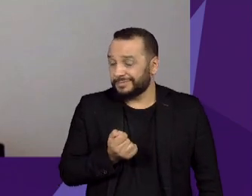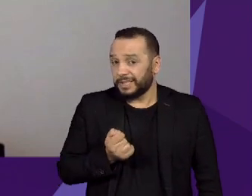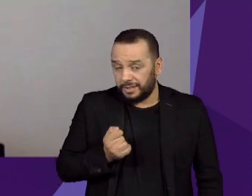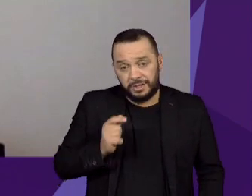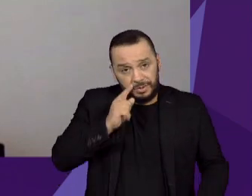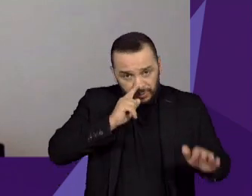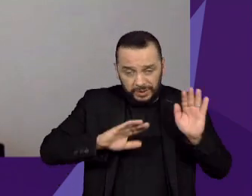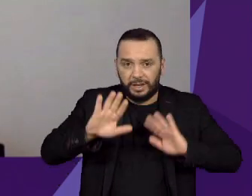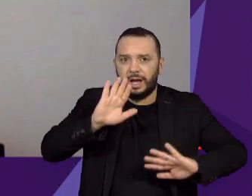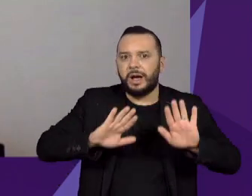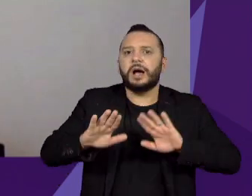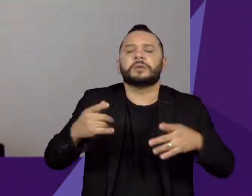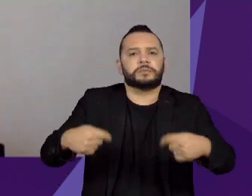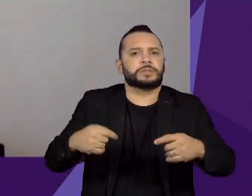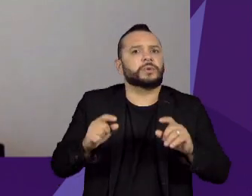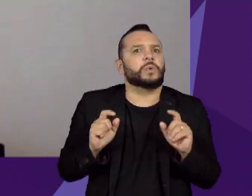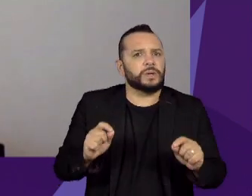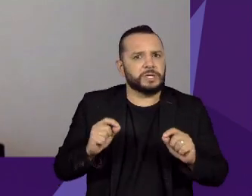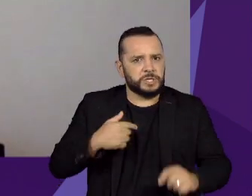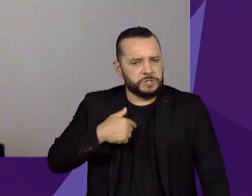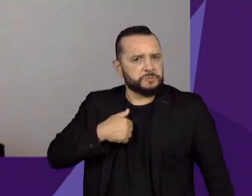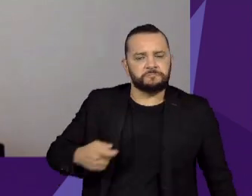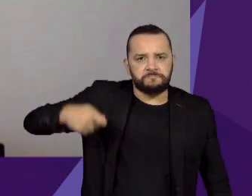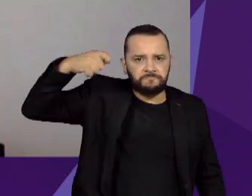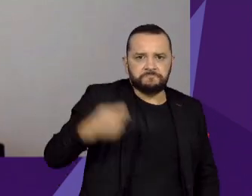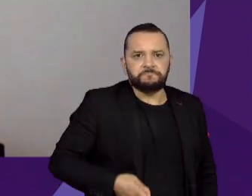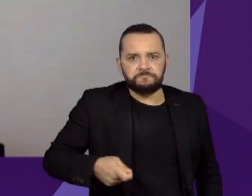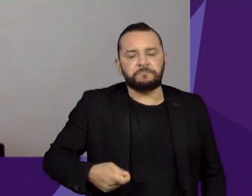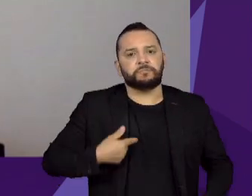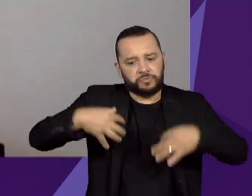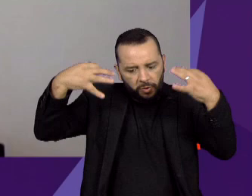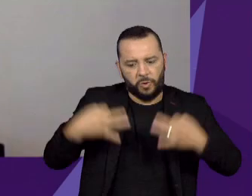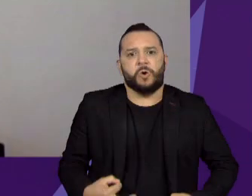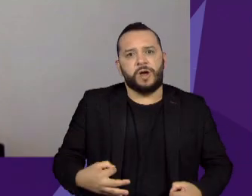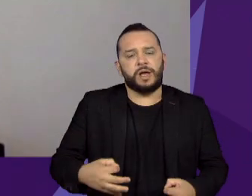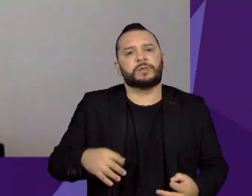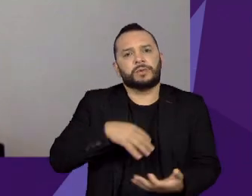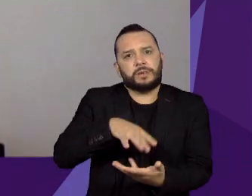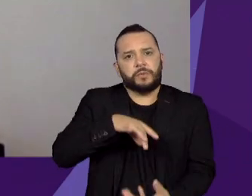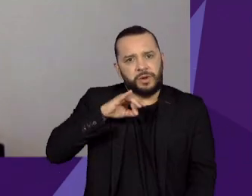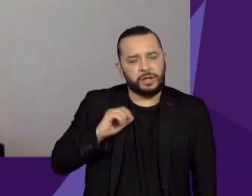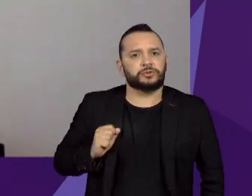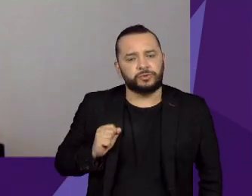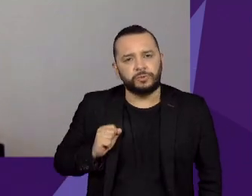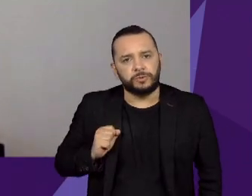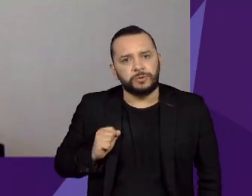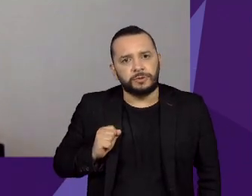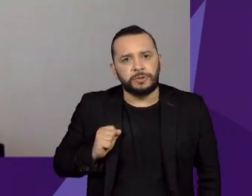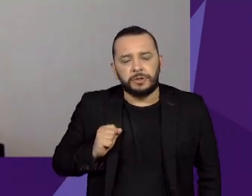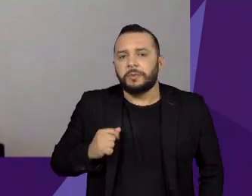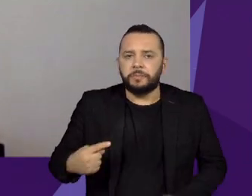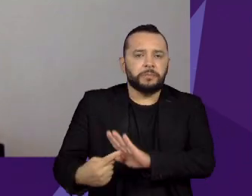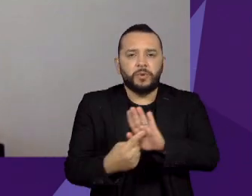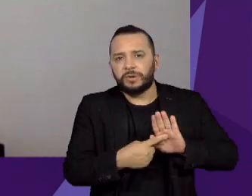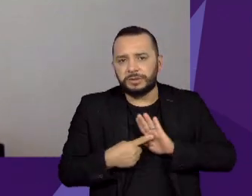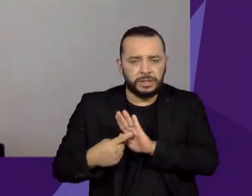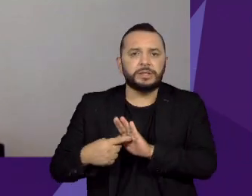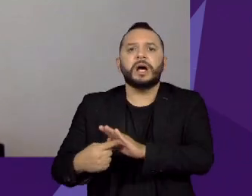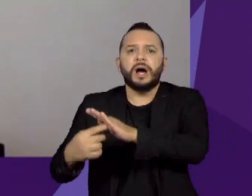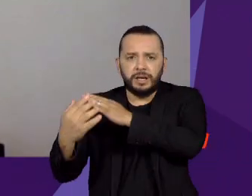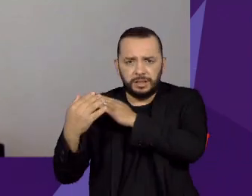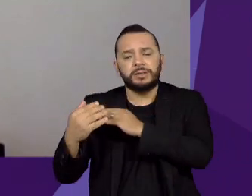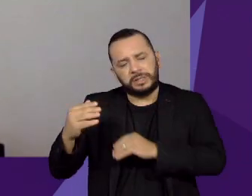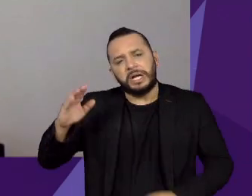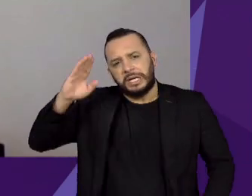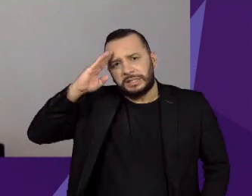um posicionamento que foi muito firme, muito correto, muito democrático, reforçando o papel institucional pró-democracia das